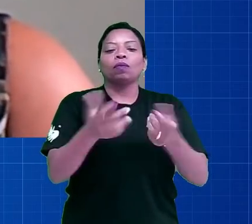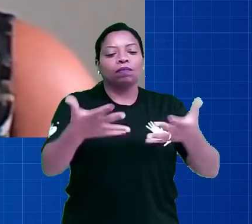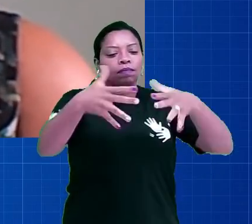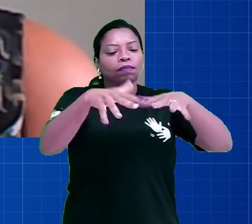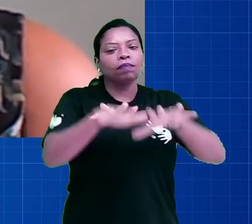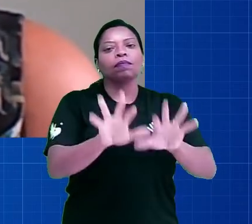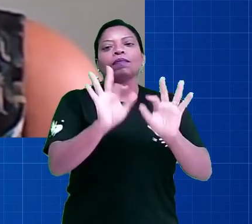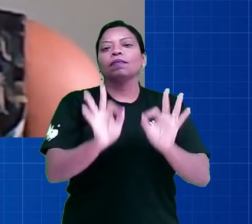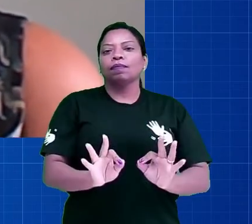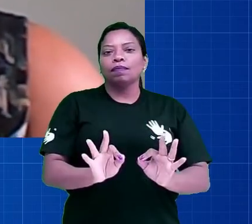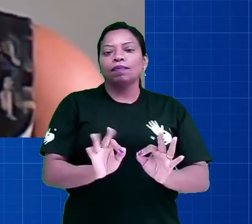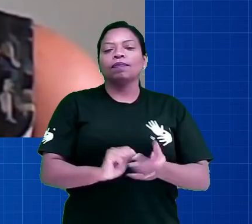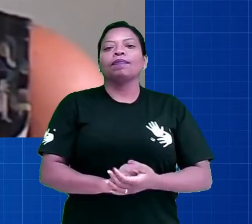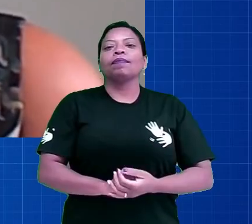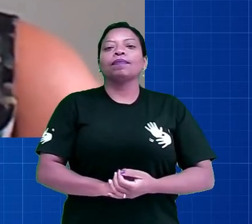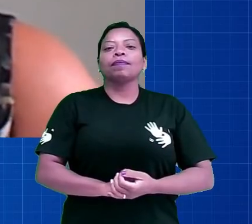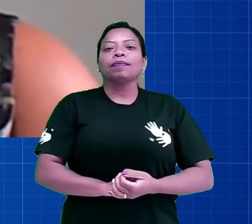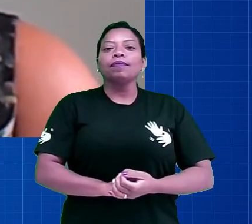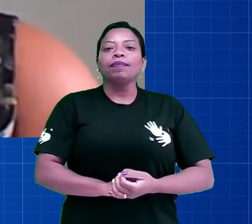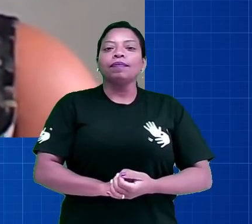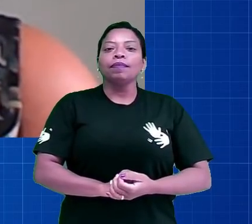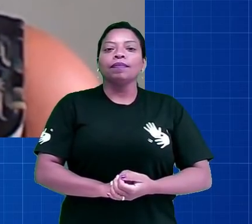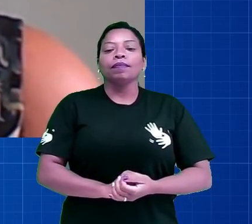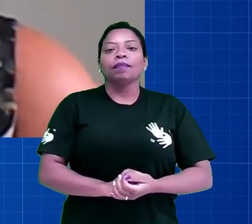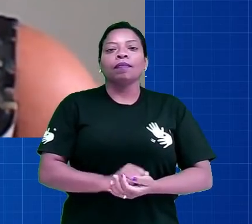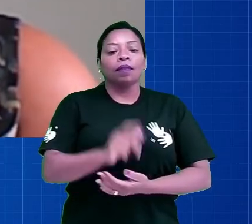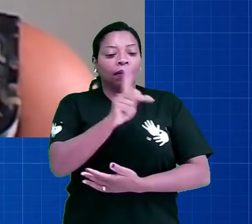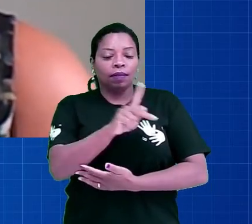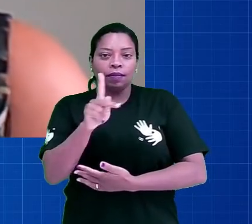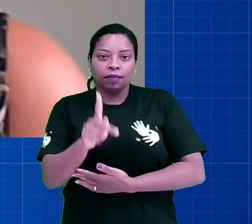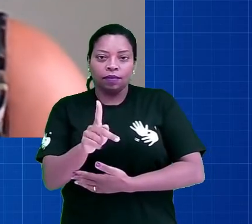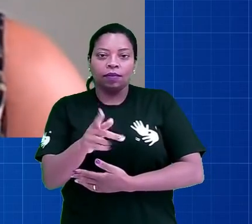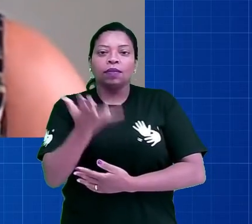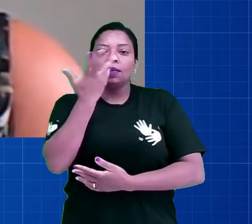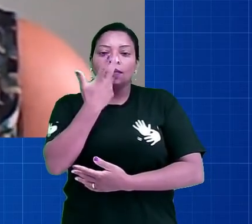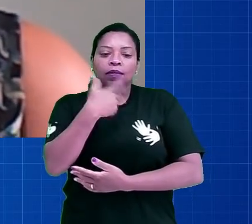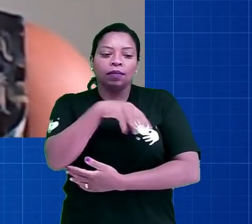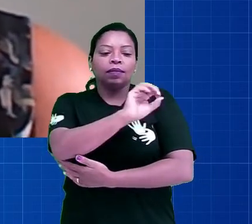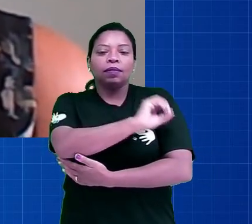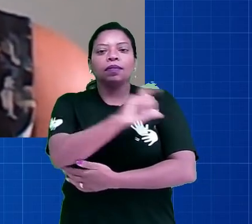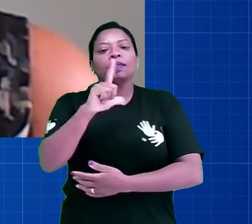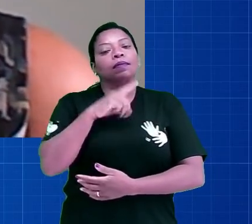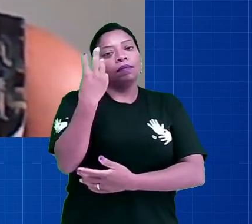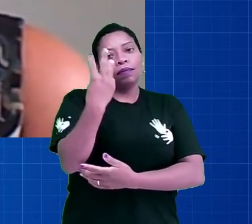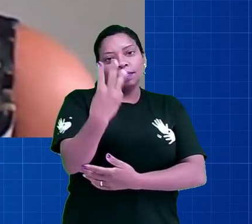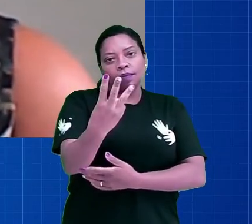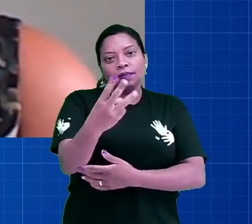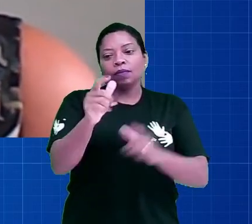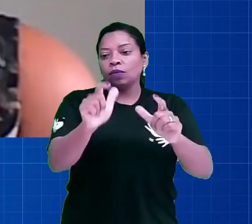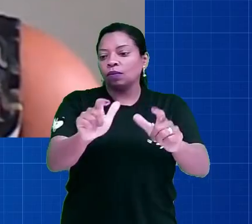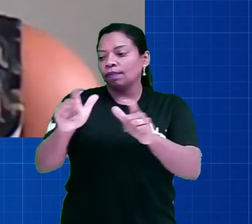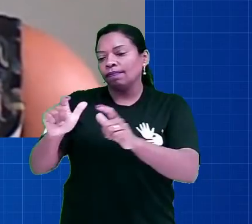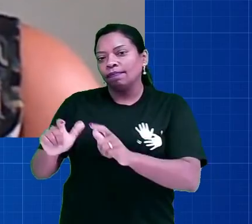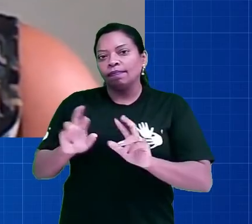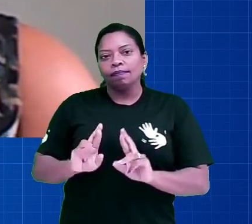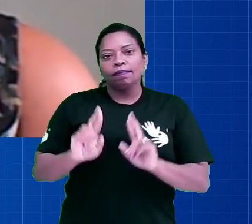multifuncional tenha realmente a efetivação do processo de inclusão. As meninas lá no